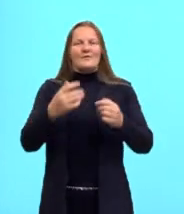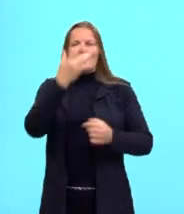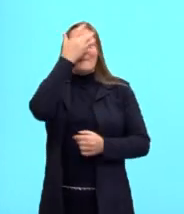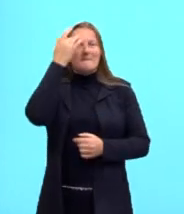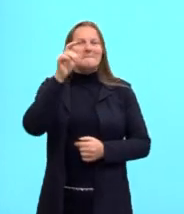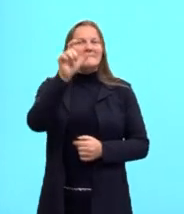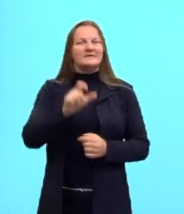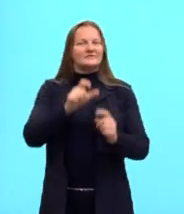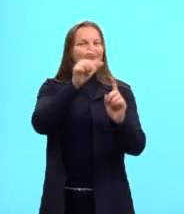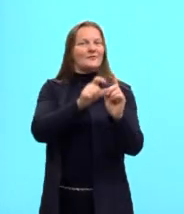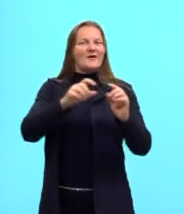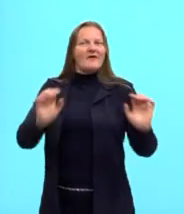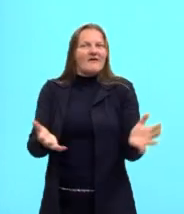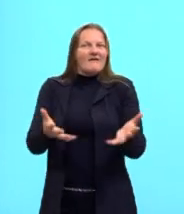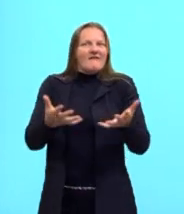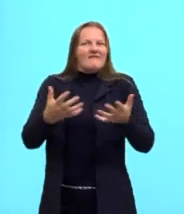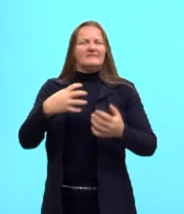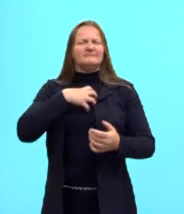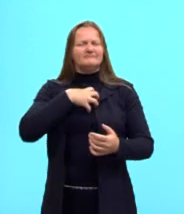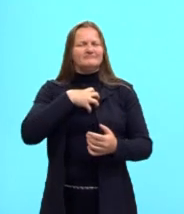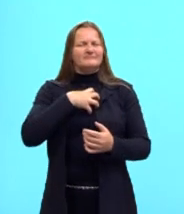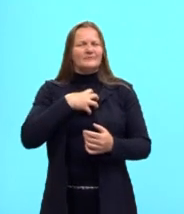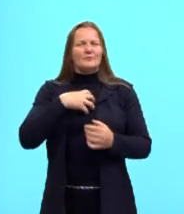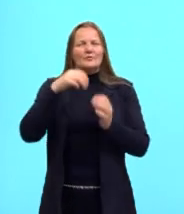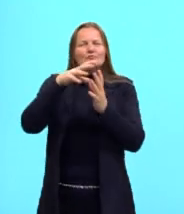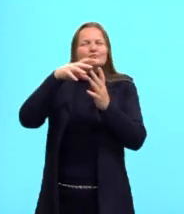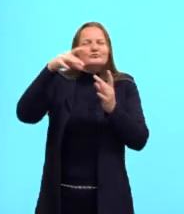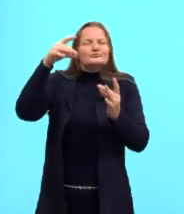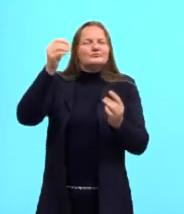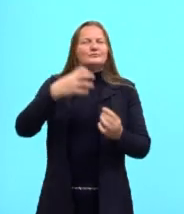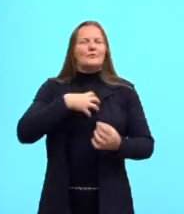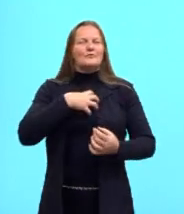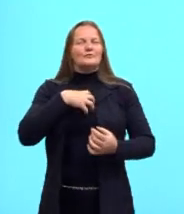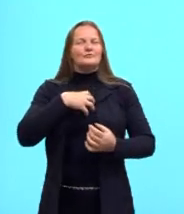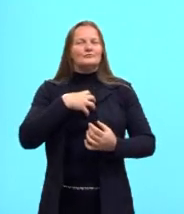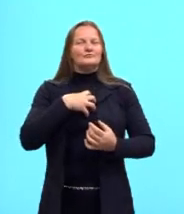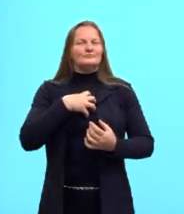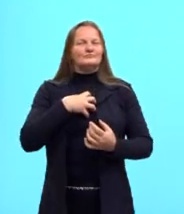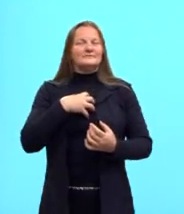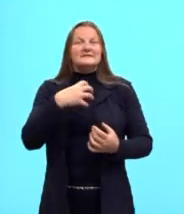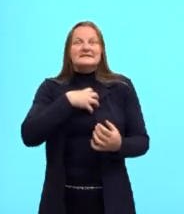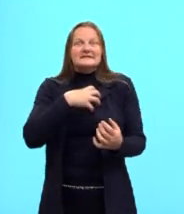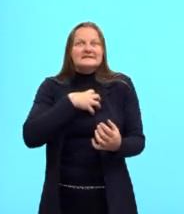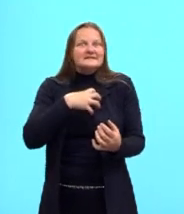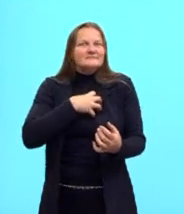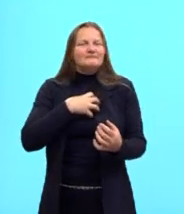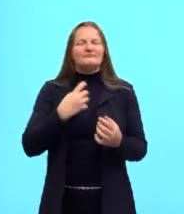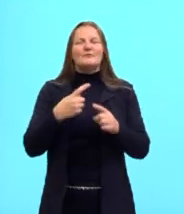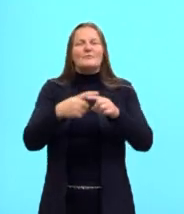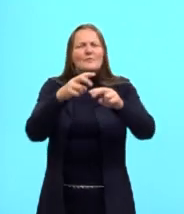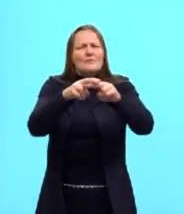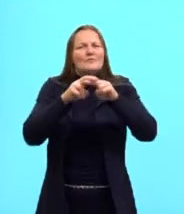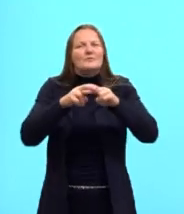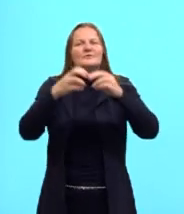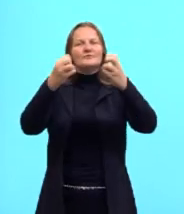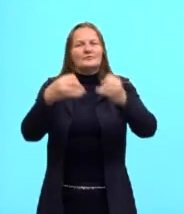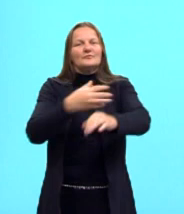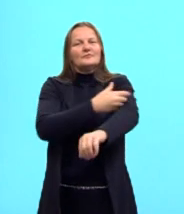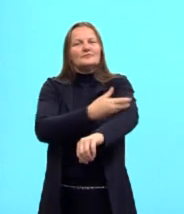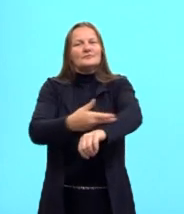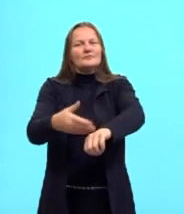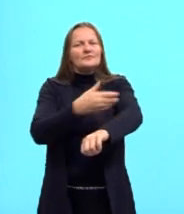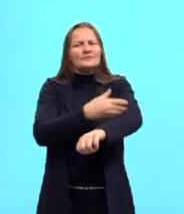pessoa de acordo com seu estado de espírito inclusive é justamente por isso que costumamos